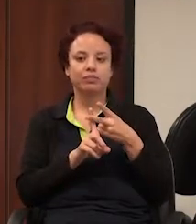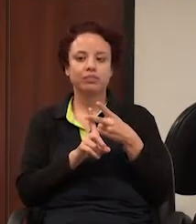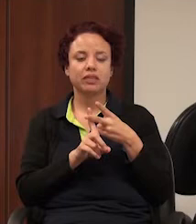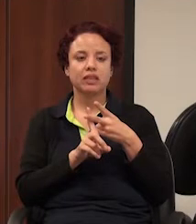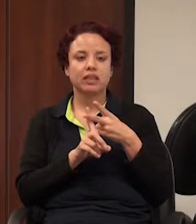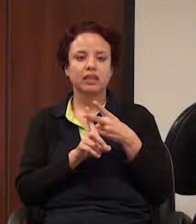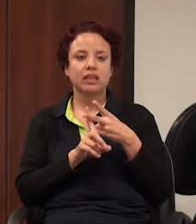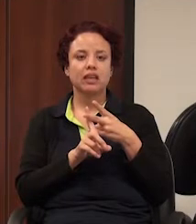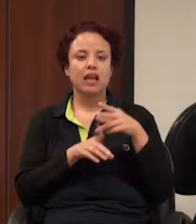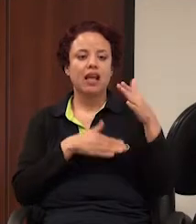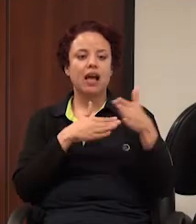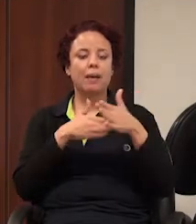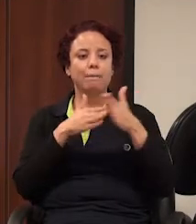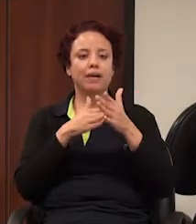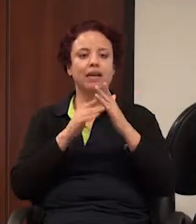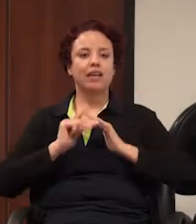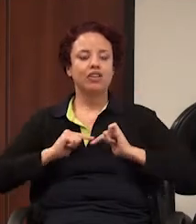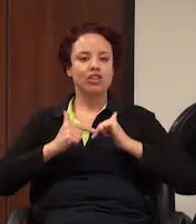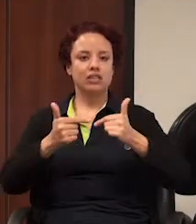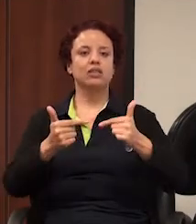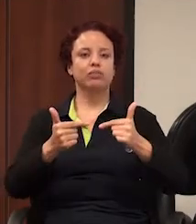principal, né, são as barreiras atitudinais.